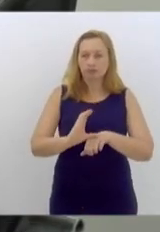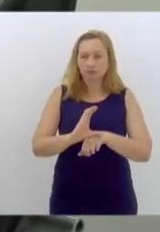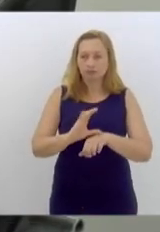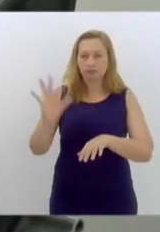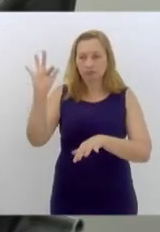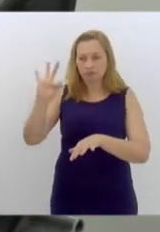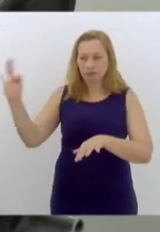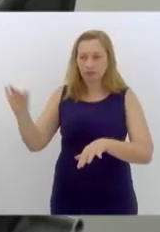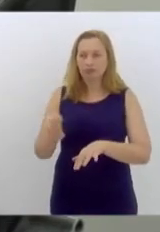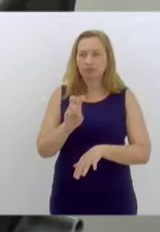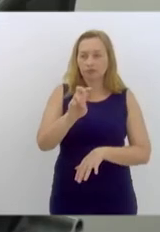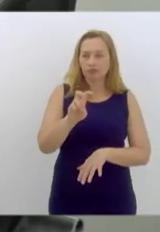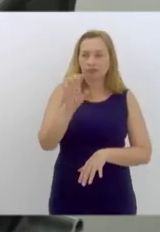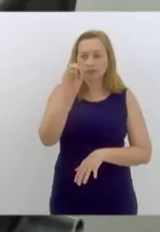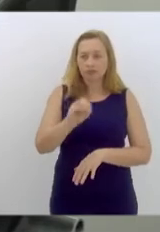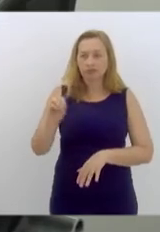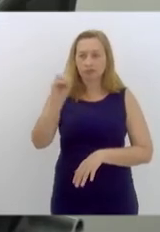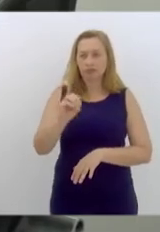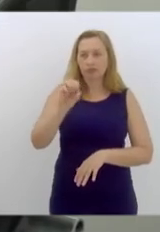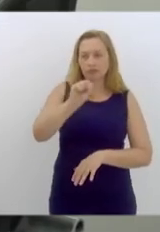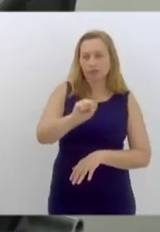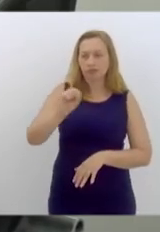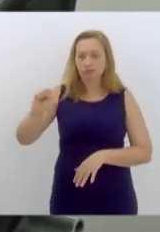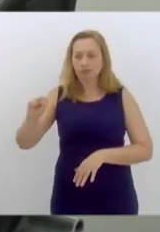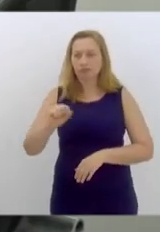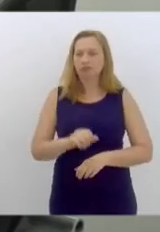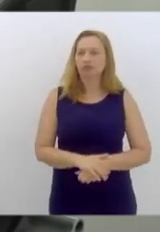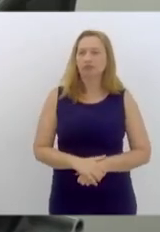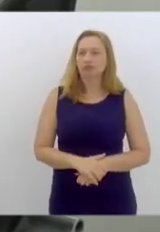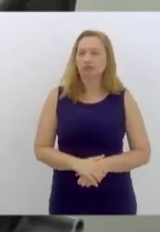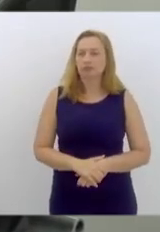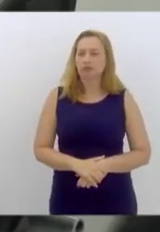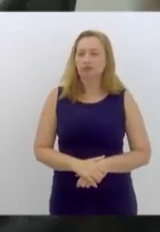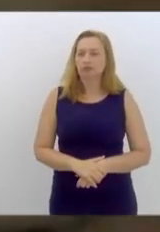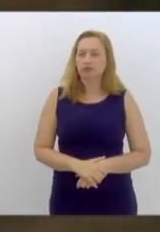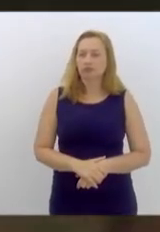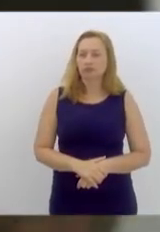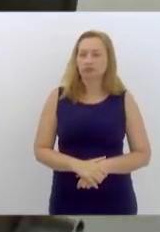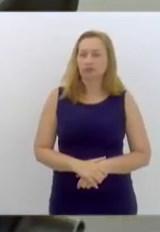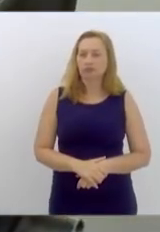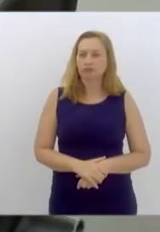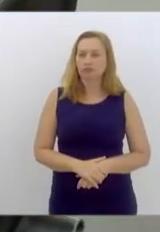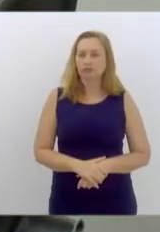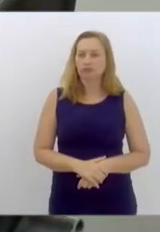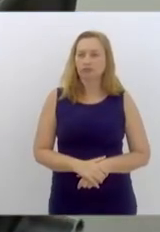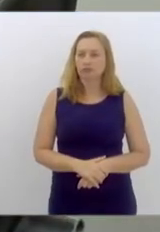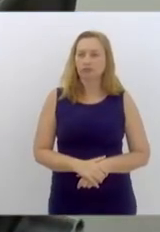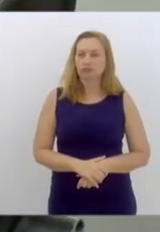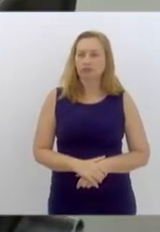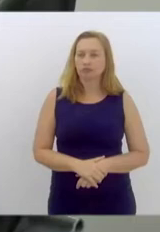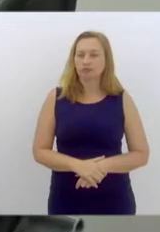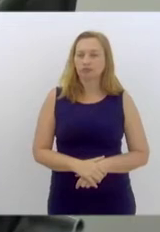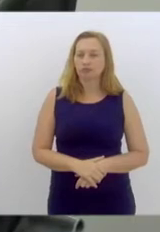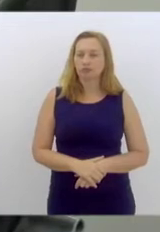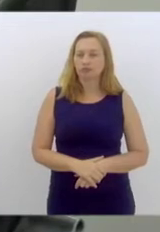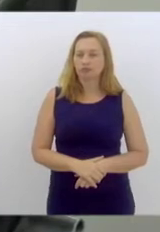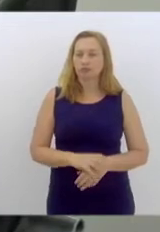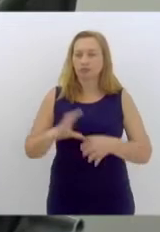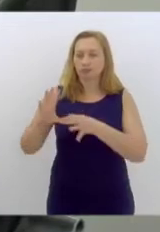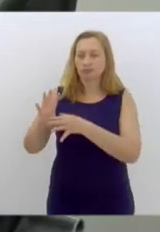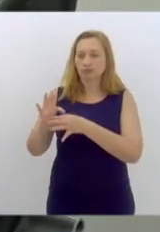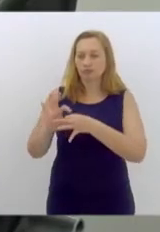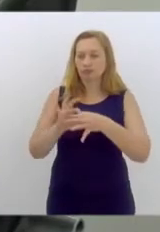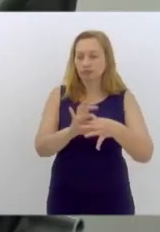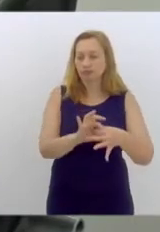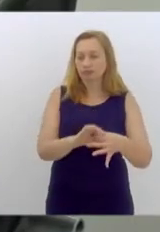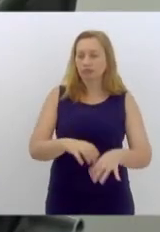de 5 de outubro de 88, serão creditados conforme os seguintes critérios. 1.